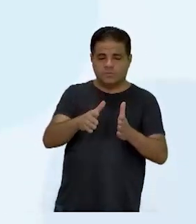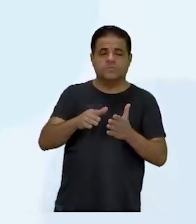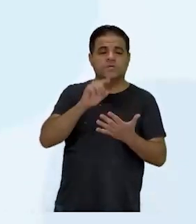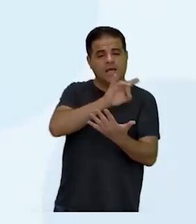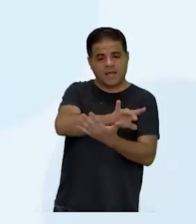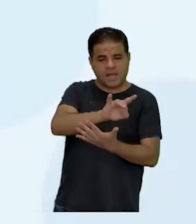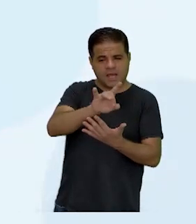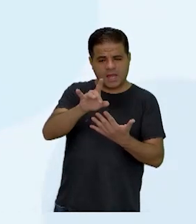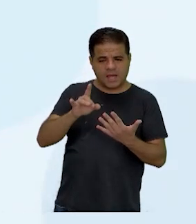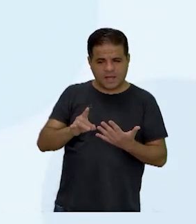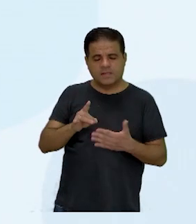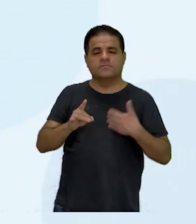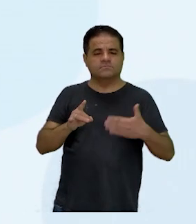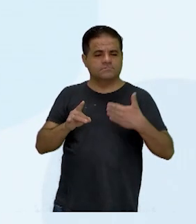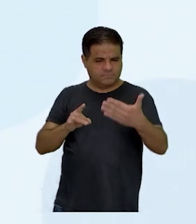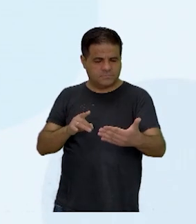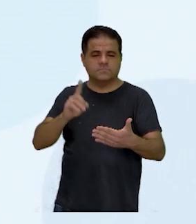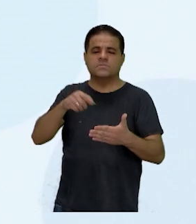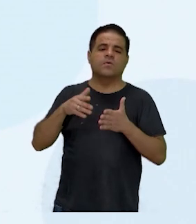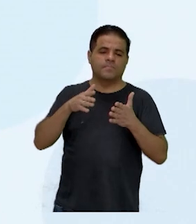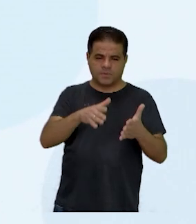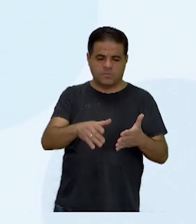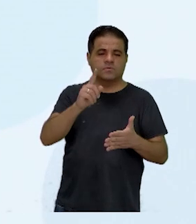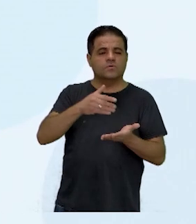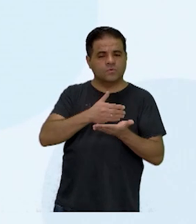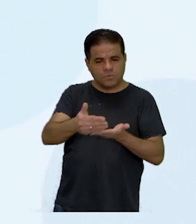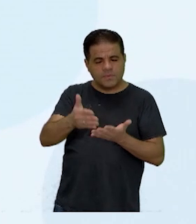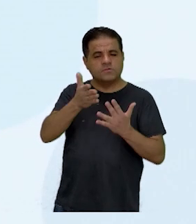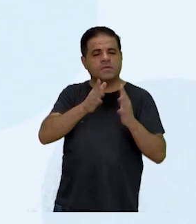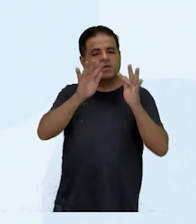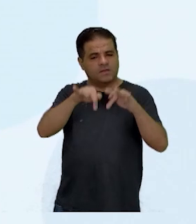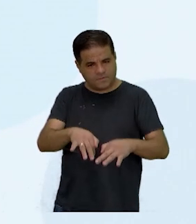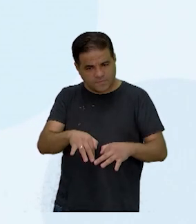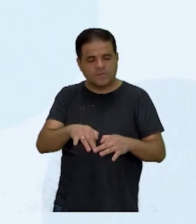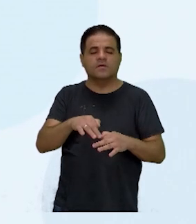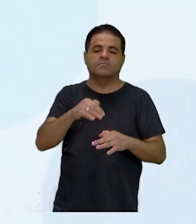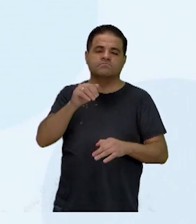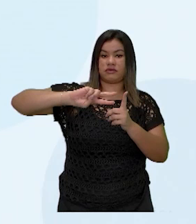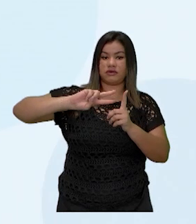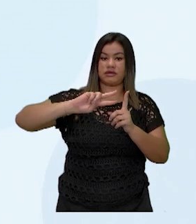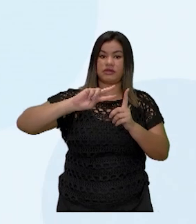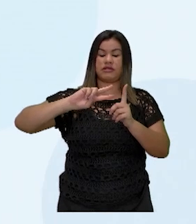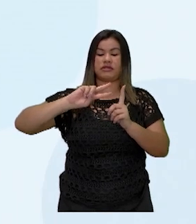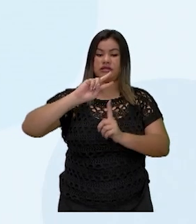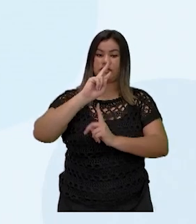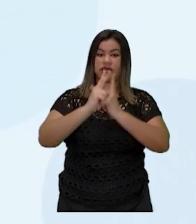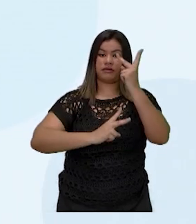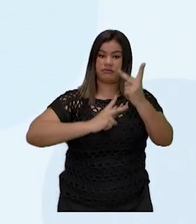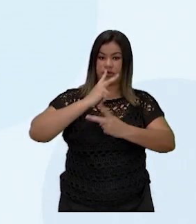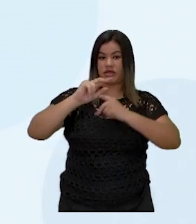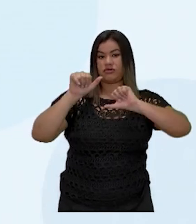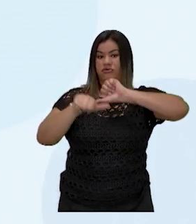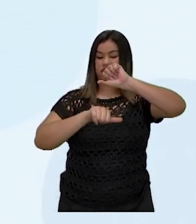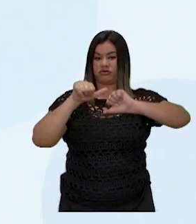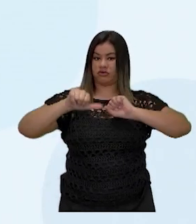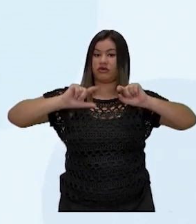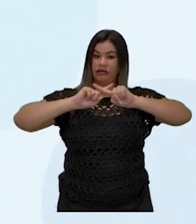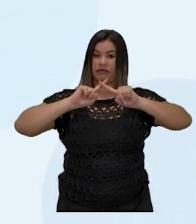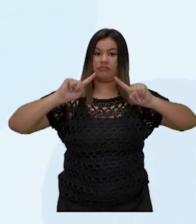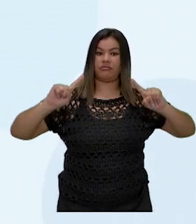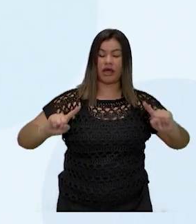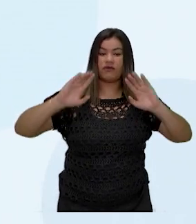cálculo de maneira assertiva e sustentável para alcançar os objetivos do seu projeto de vida. Como eu disse, o projeto de vida é